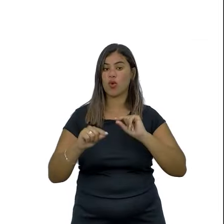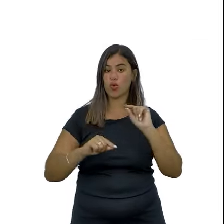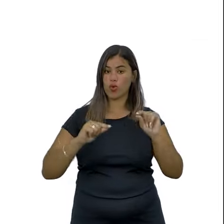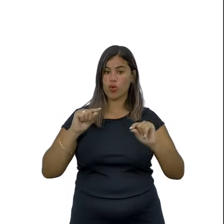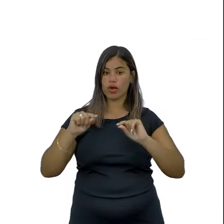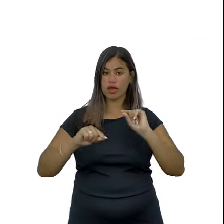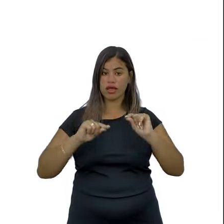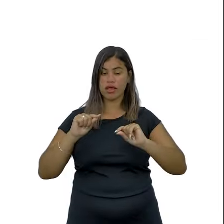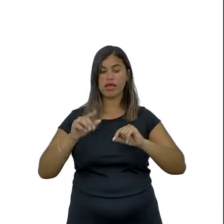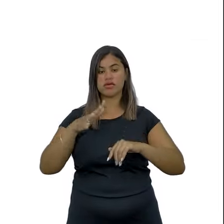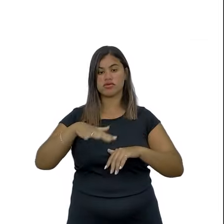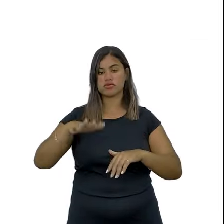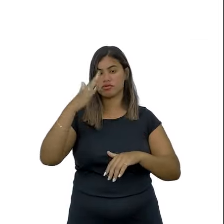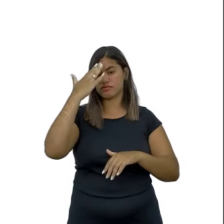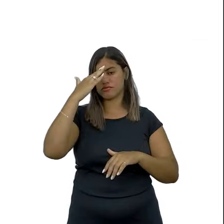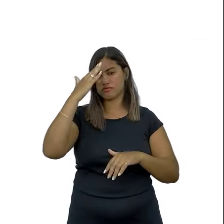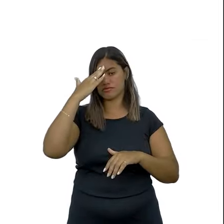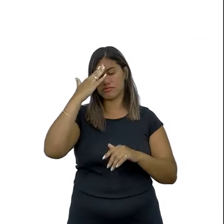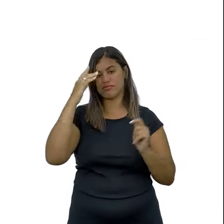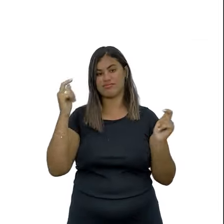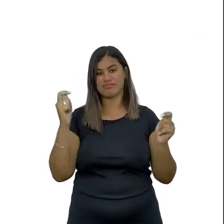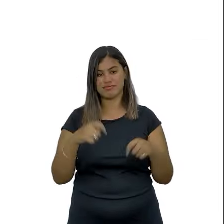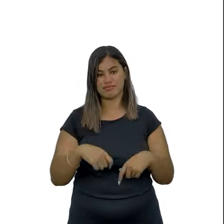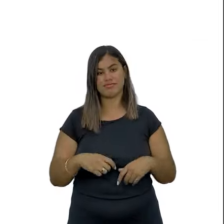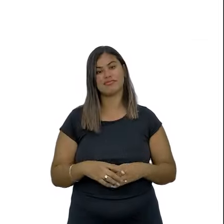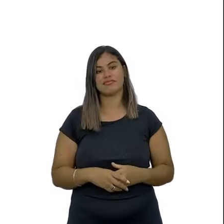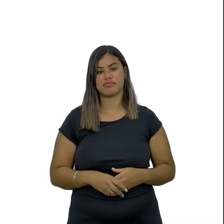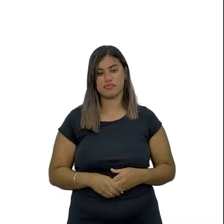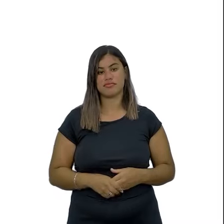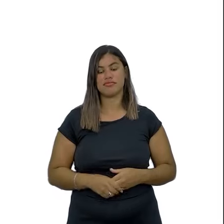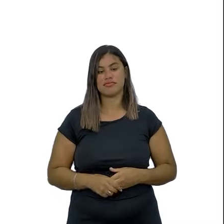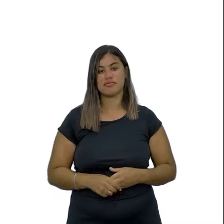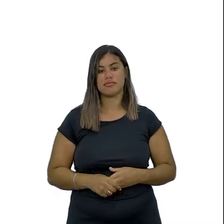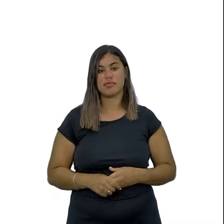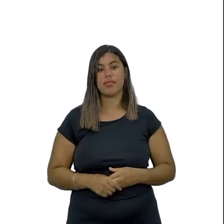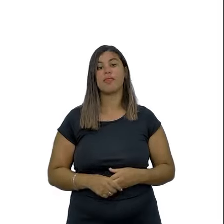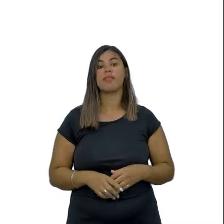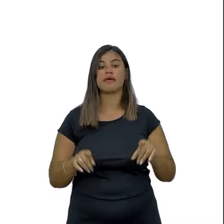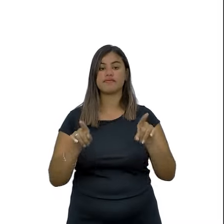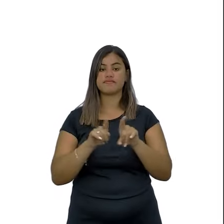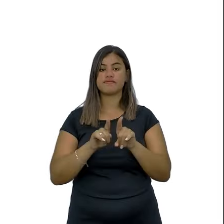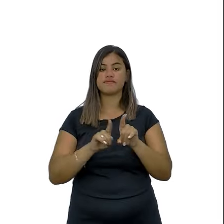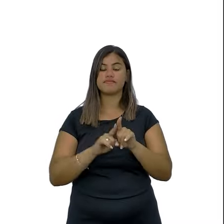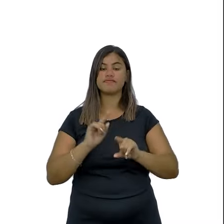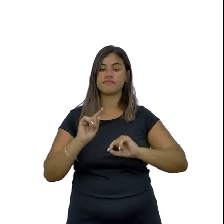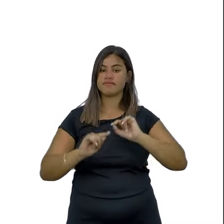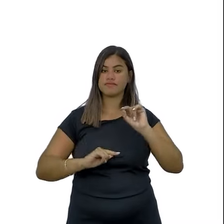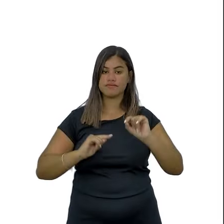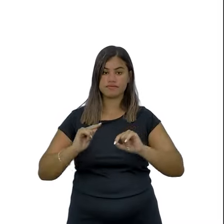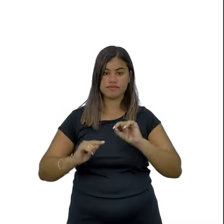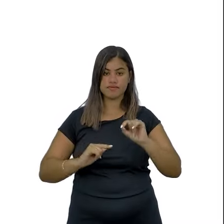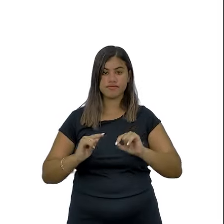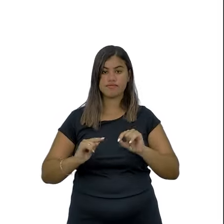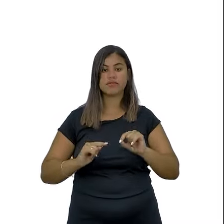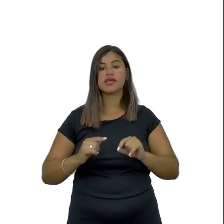para a compreensão da sequência numérica em si. E, consequentemente, quanto mais a criança sabe